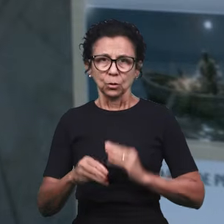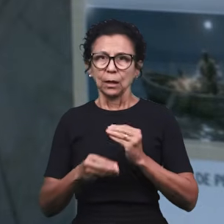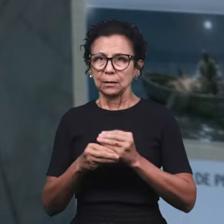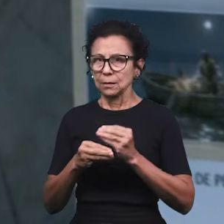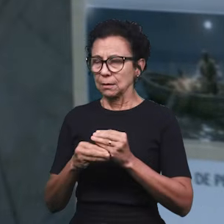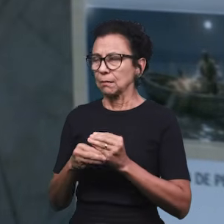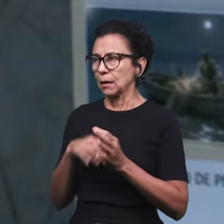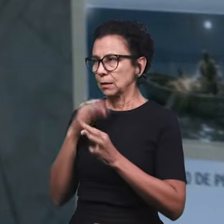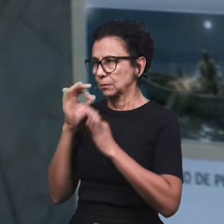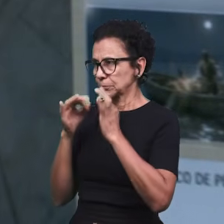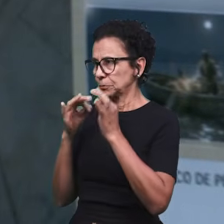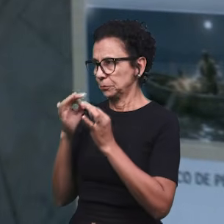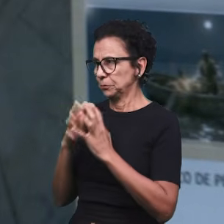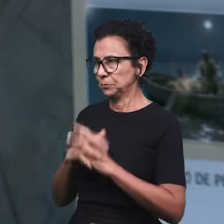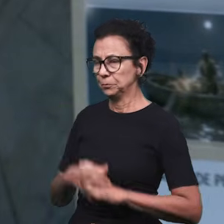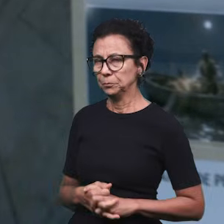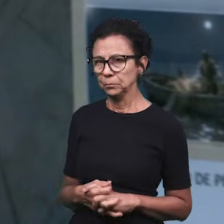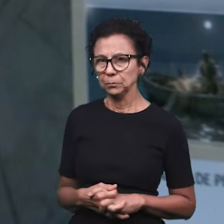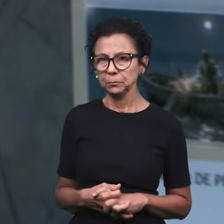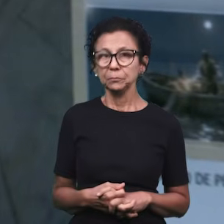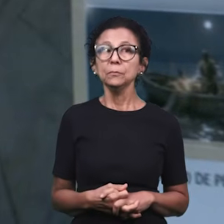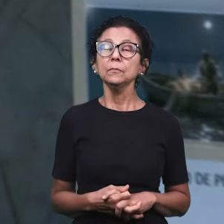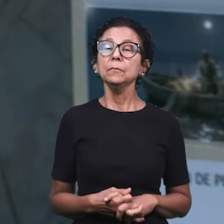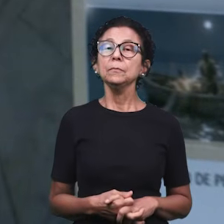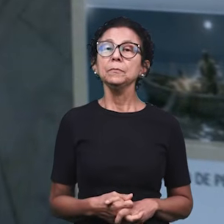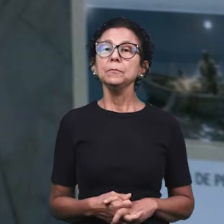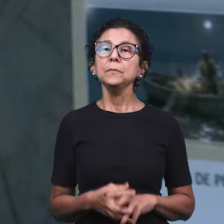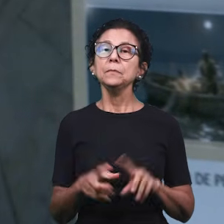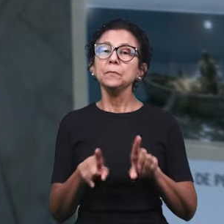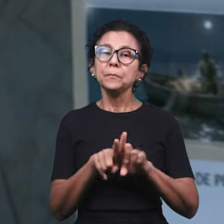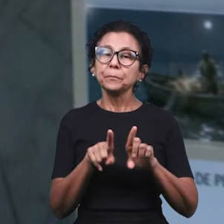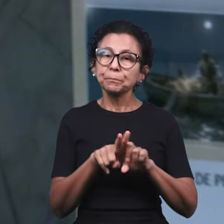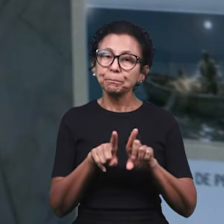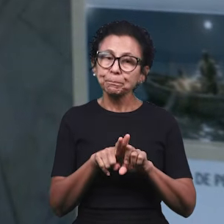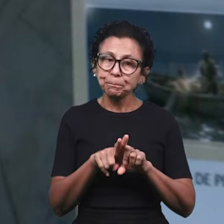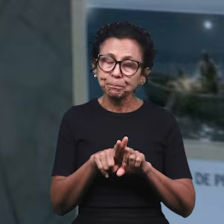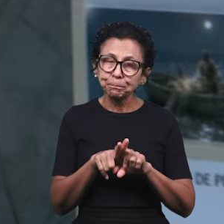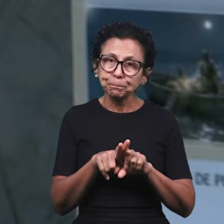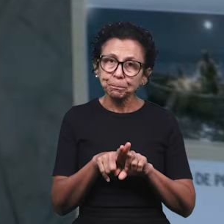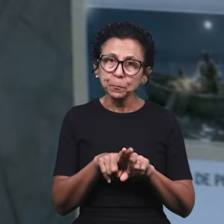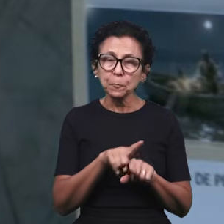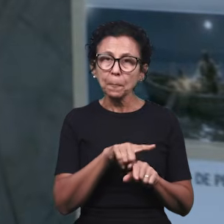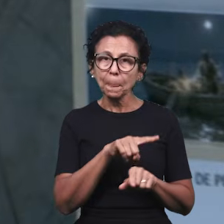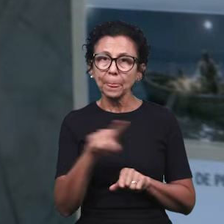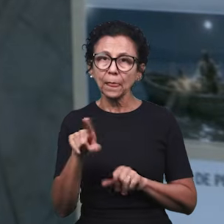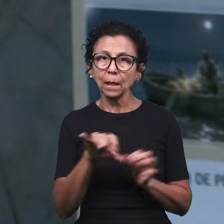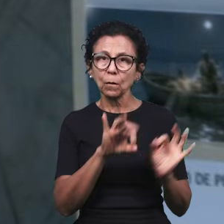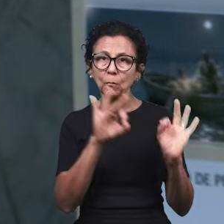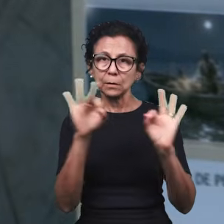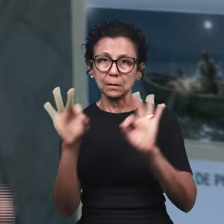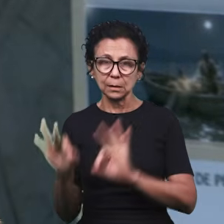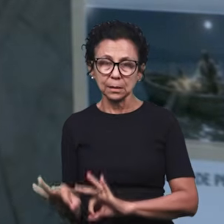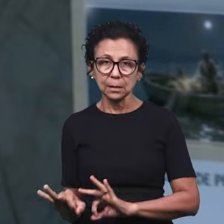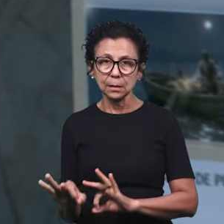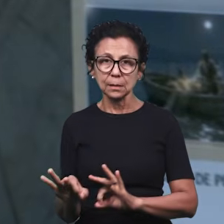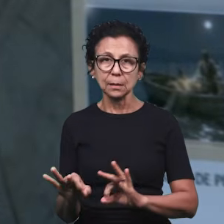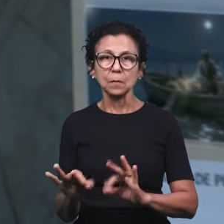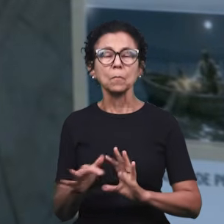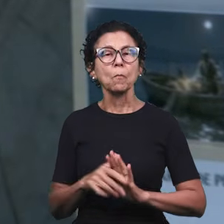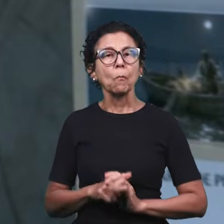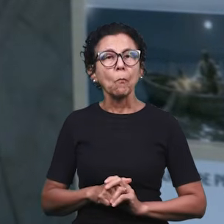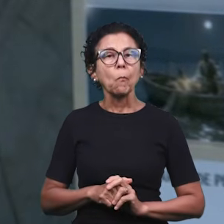consideração primeiro e despertar também aqueles que nos assistem para que